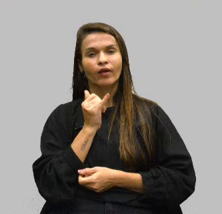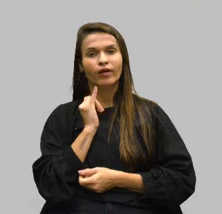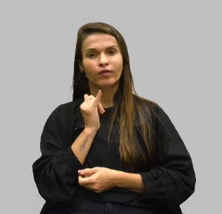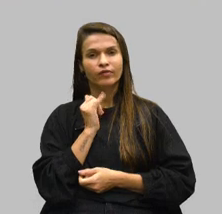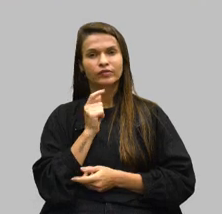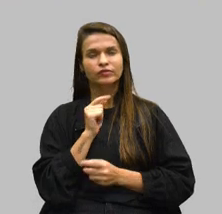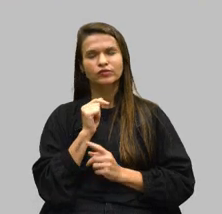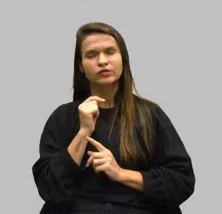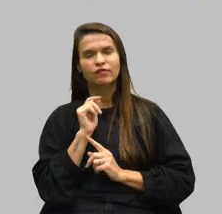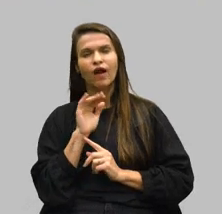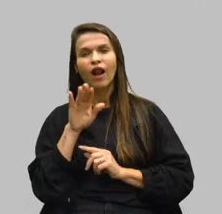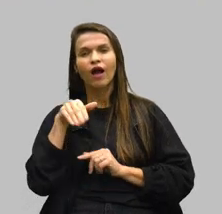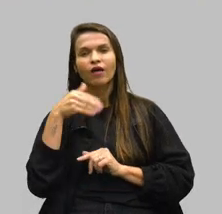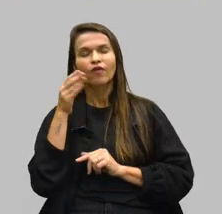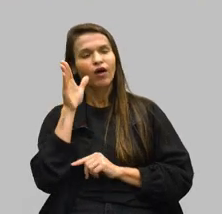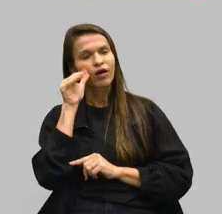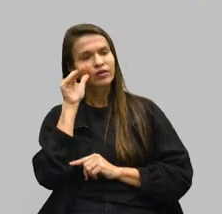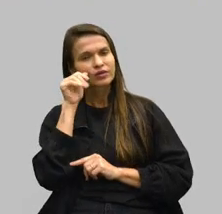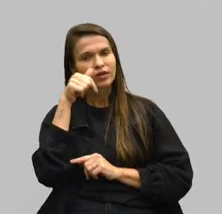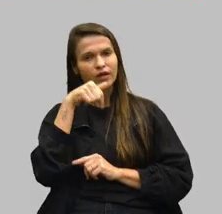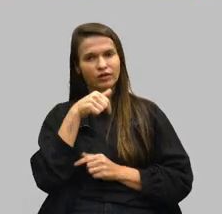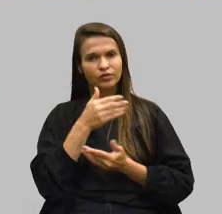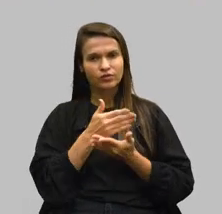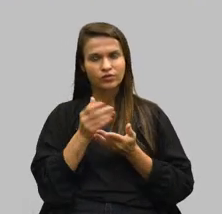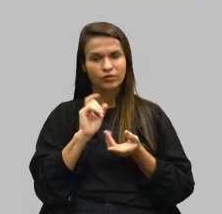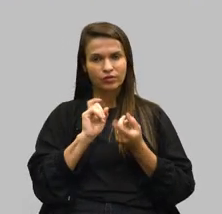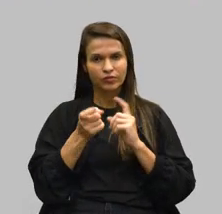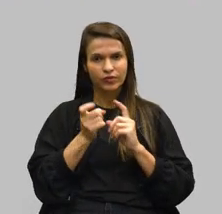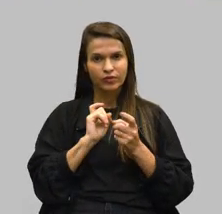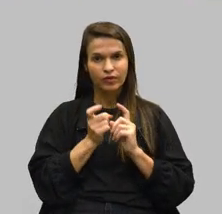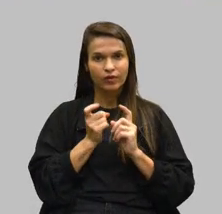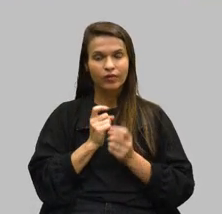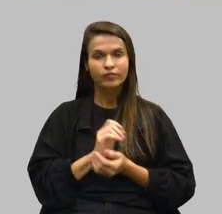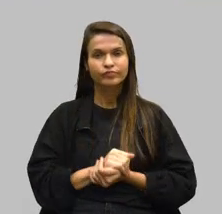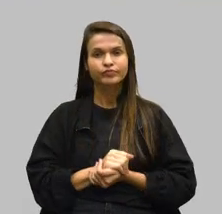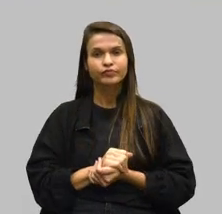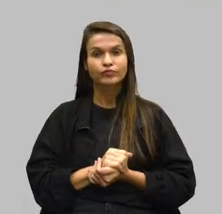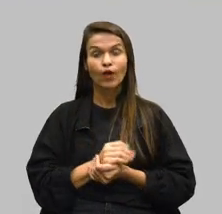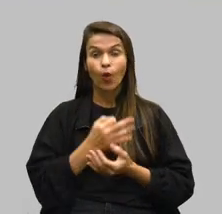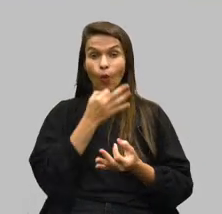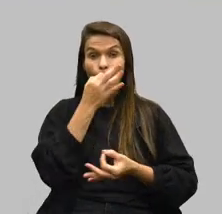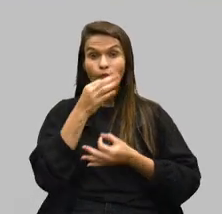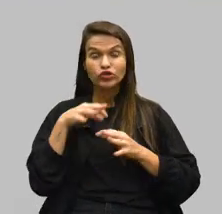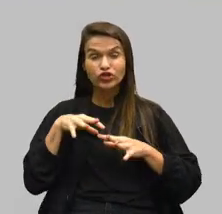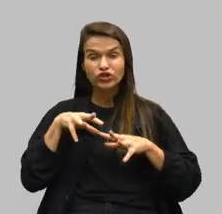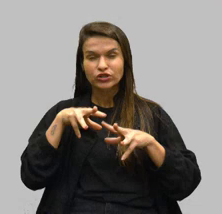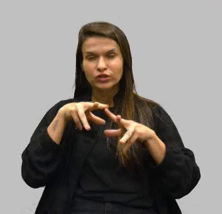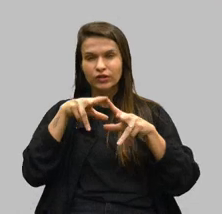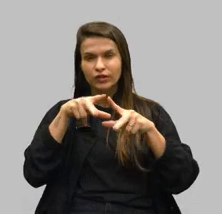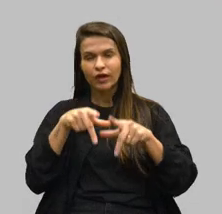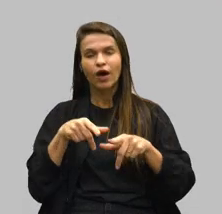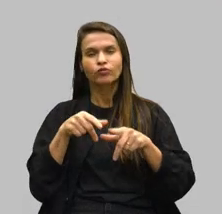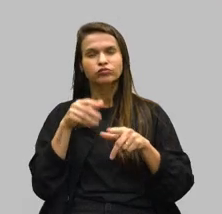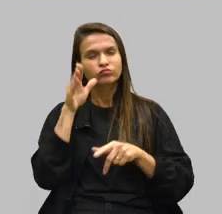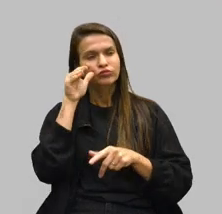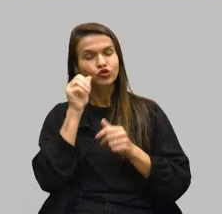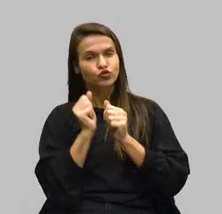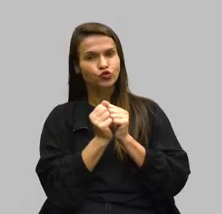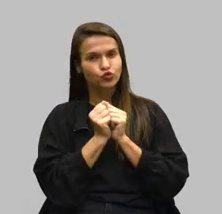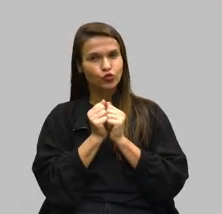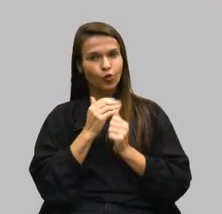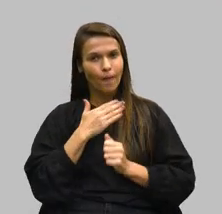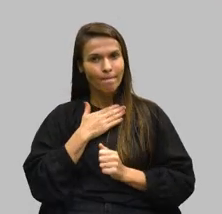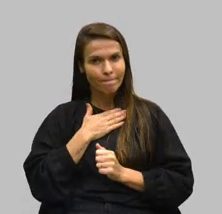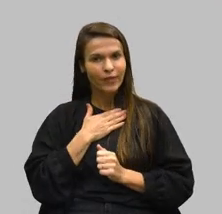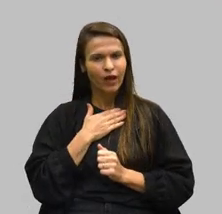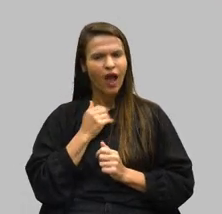ali fora assistindo aqui desde o início a reunião e o comentário Geral de quem assistia junto comigo ali é a